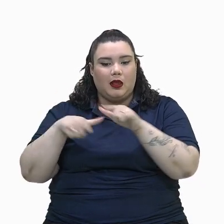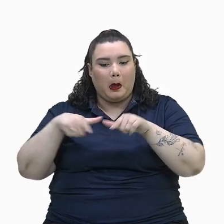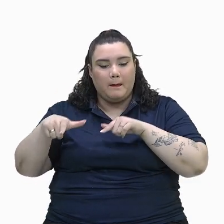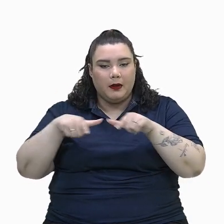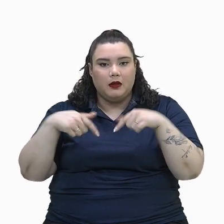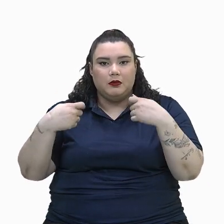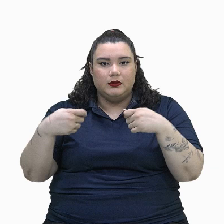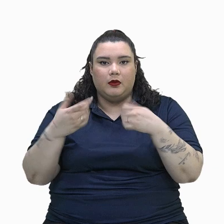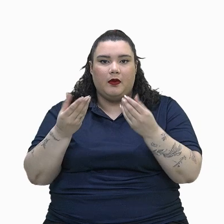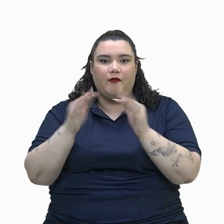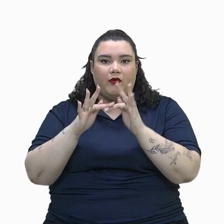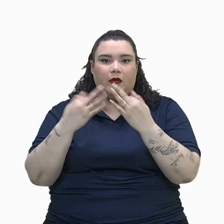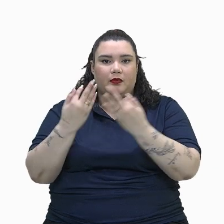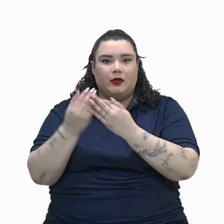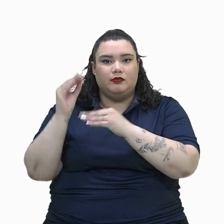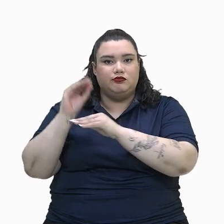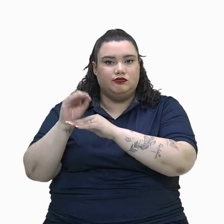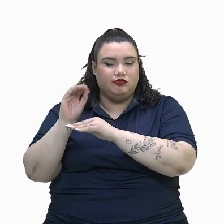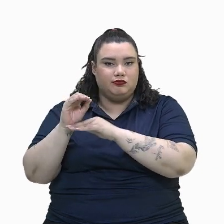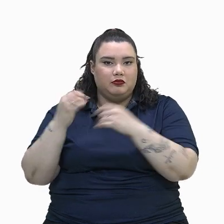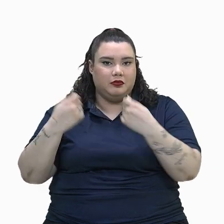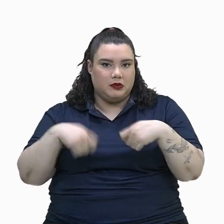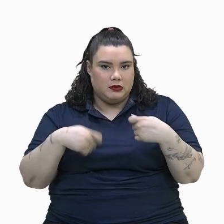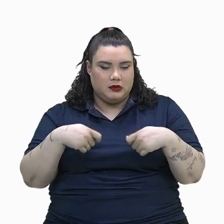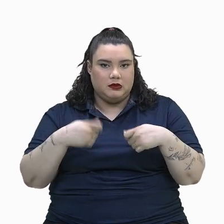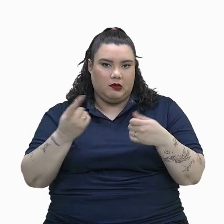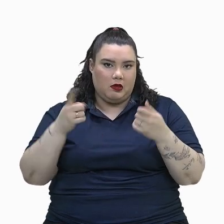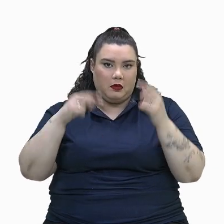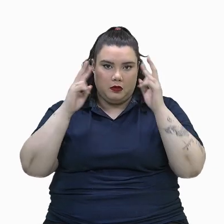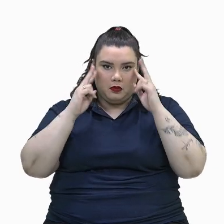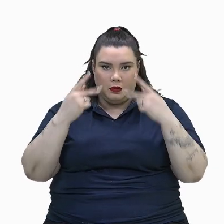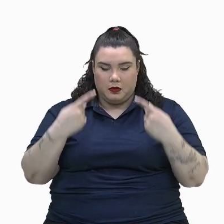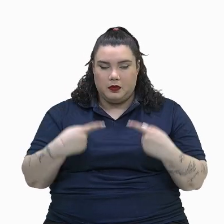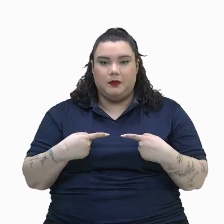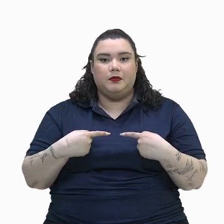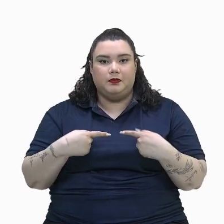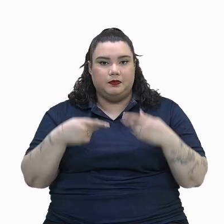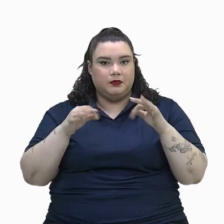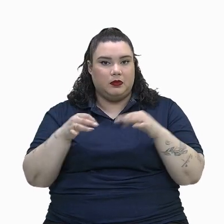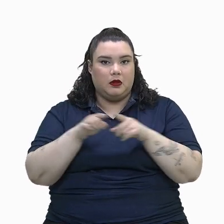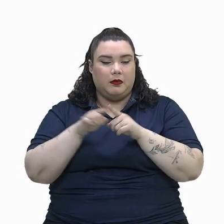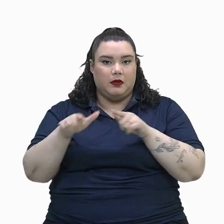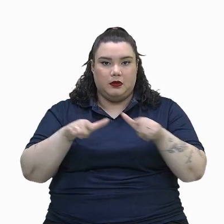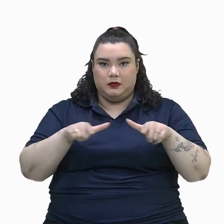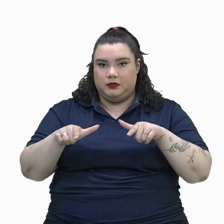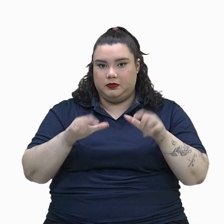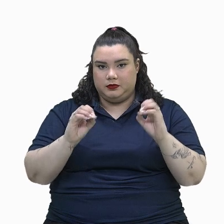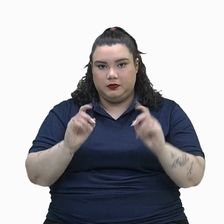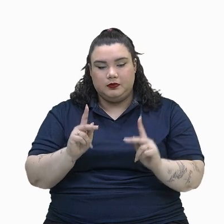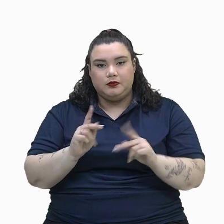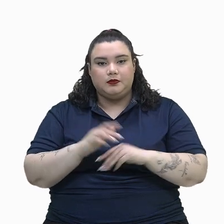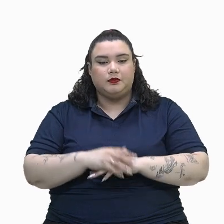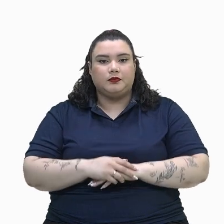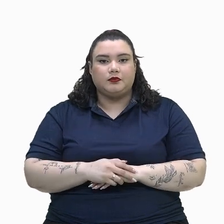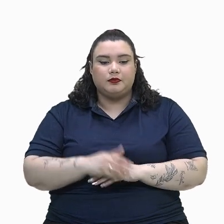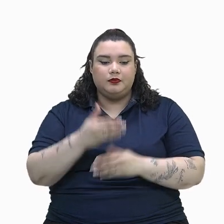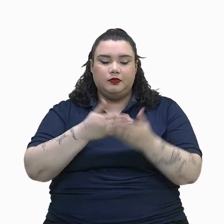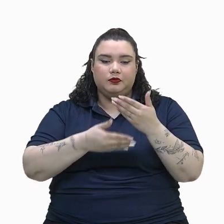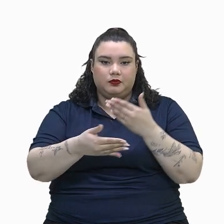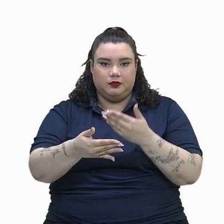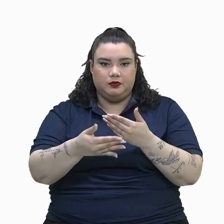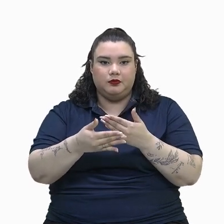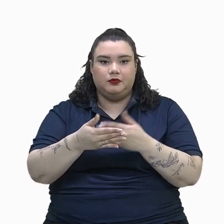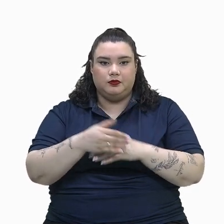fazer para se reproduzir enquanto ser humano e enquanto trabalhador, certo? Muito bem, vamos então